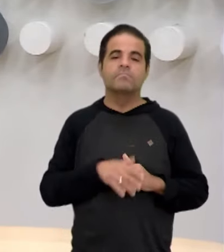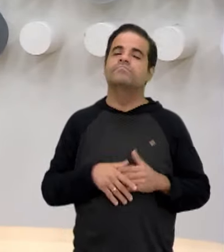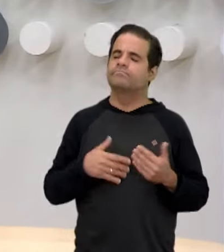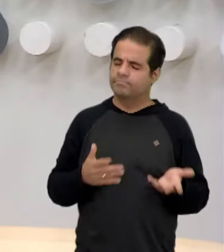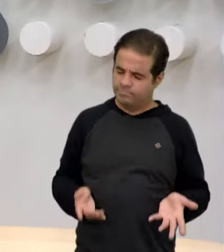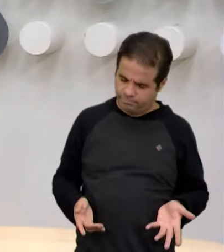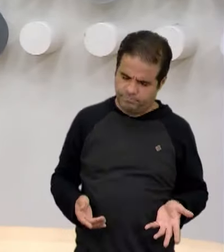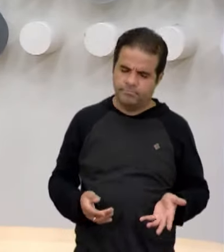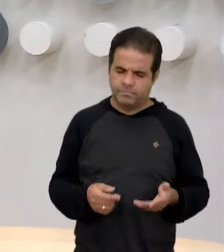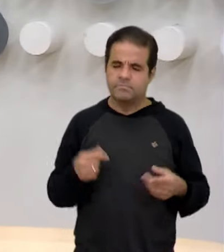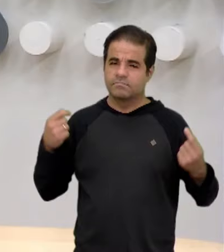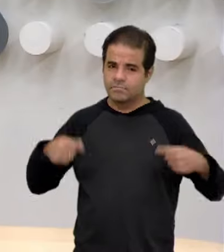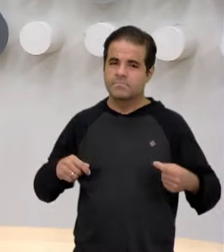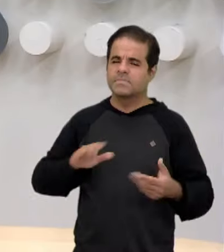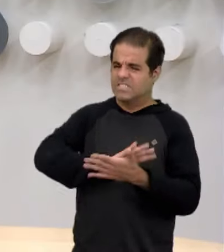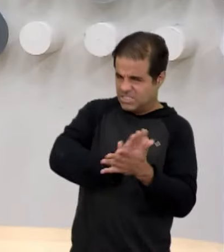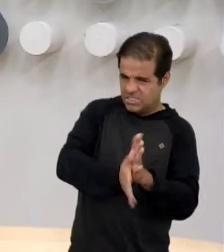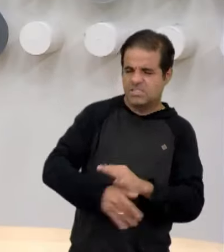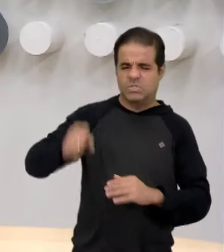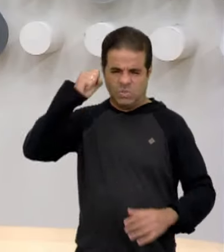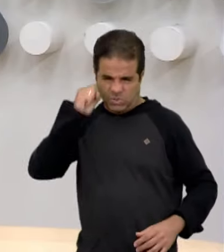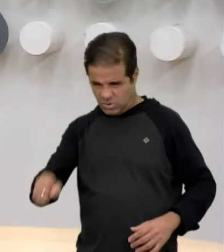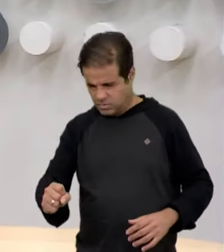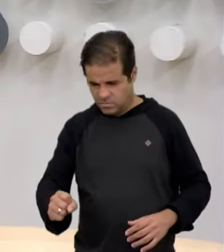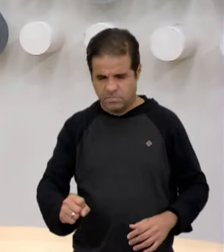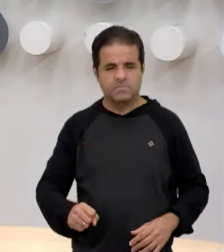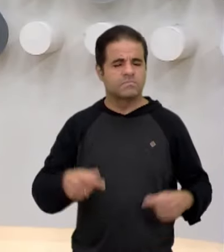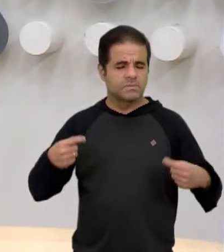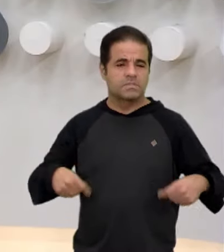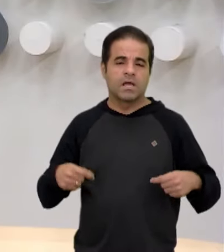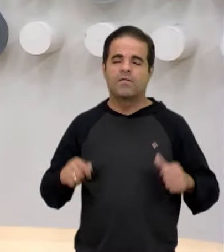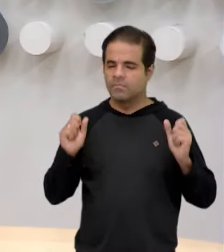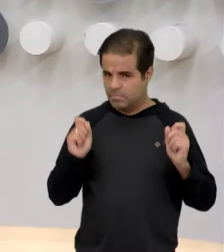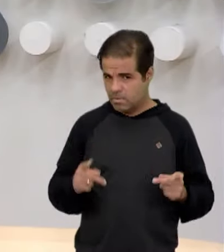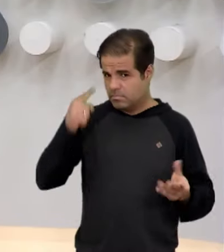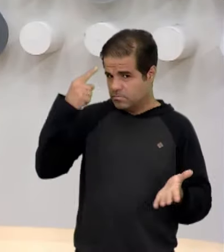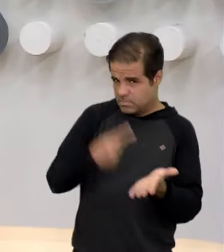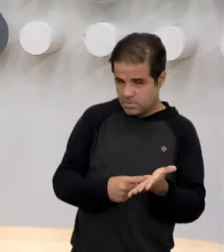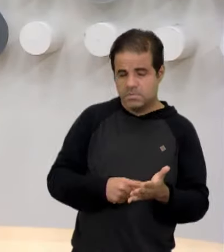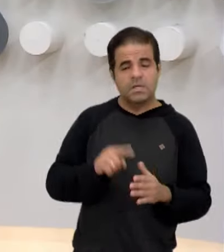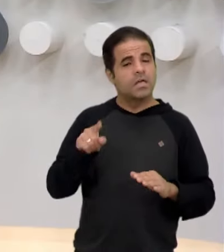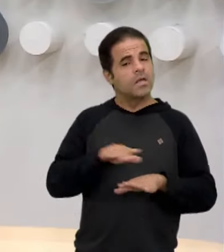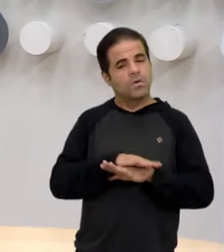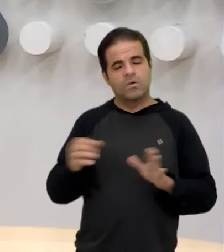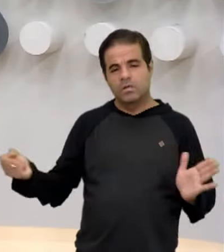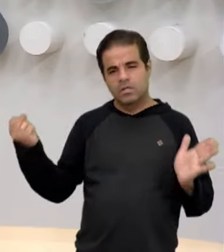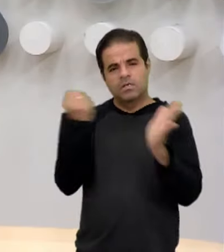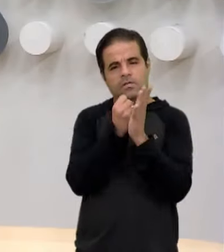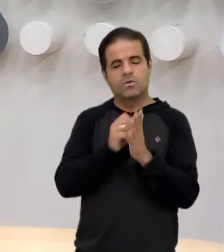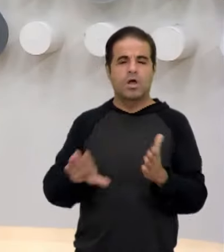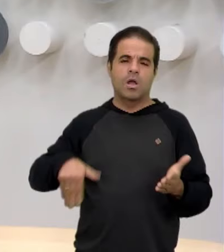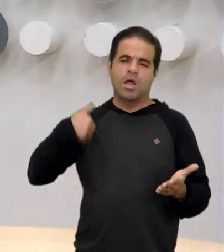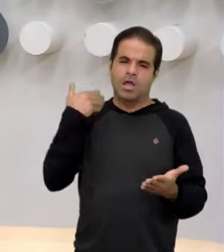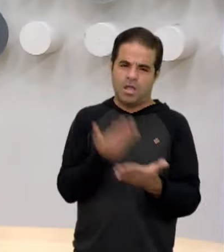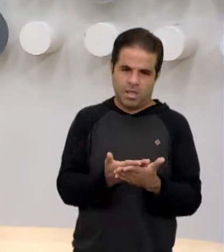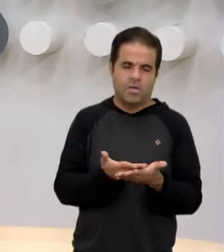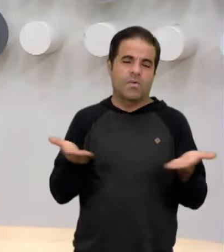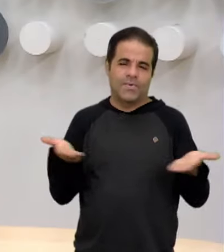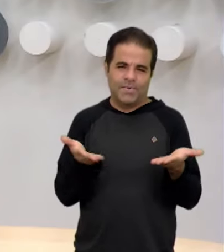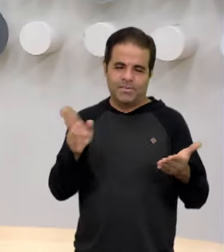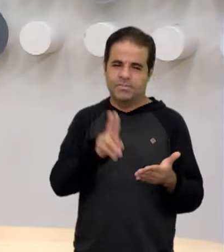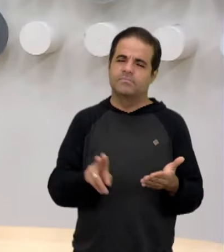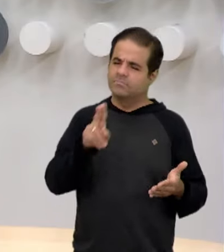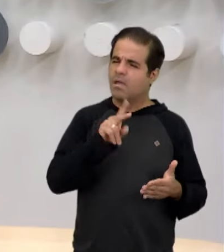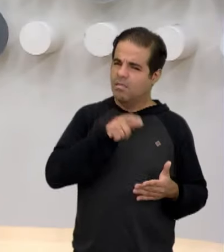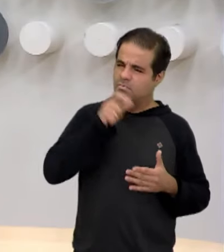sim você deveria matar o seu adversário, tudo bem? Então, é um símbolo que a gente usa até nos dias atuais, né? Olha